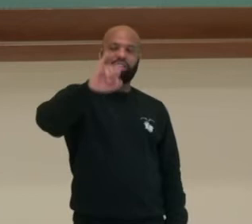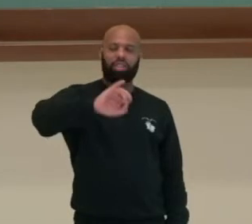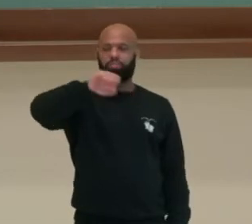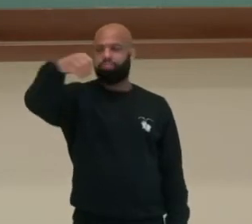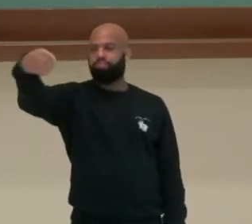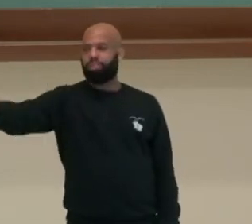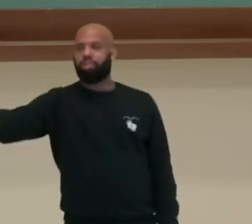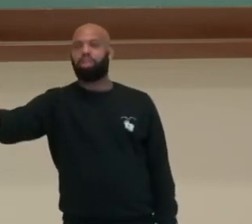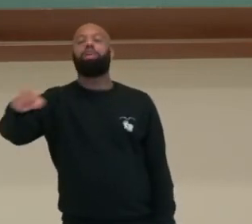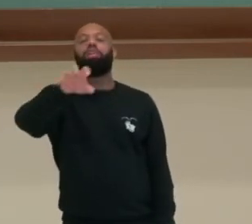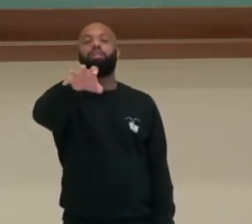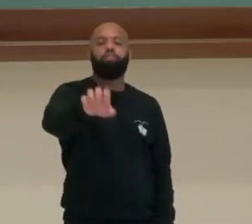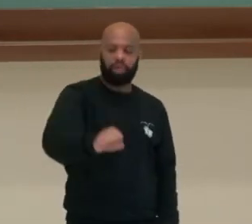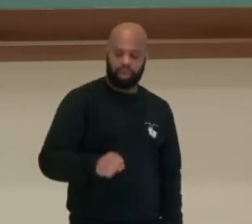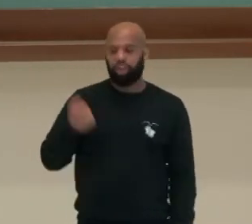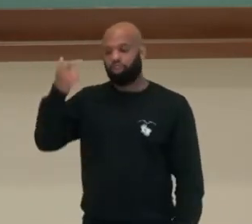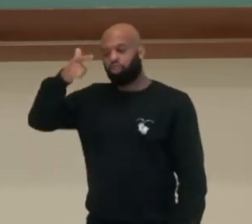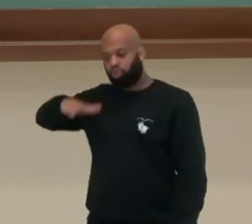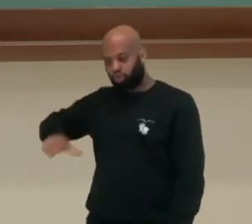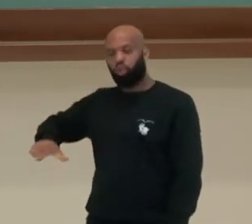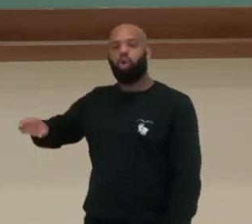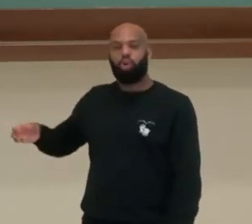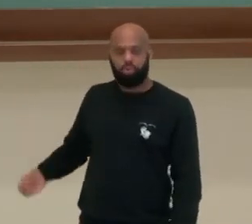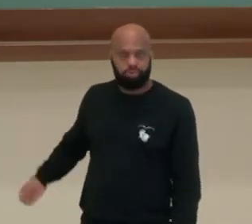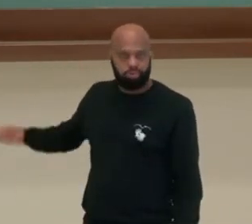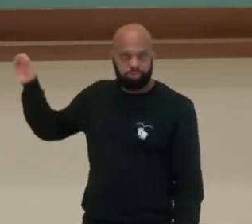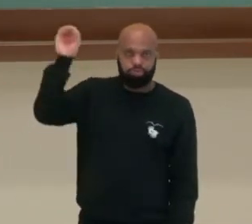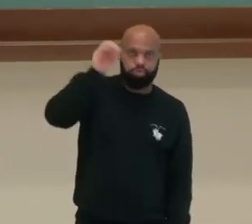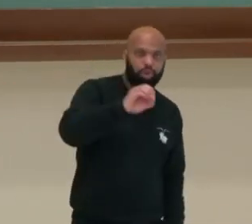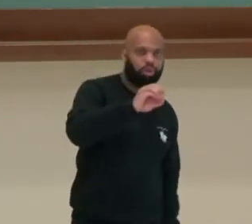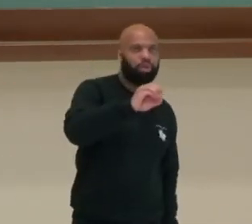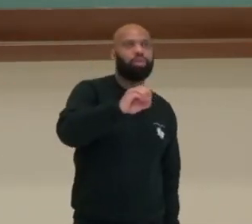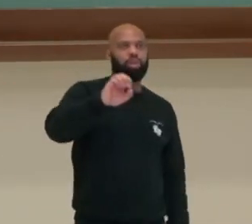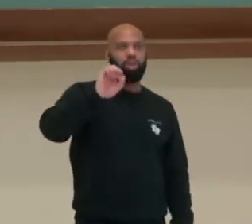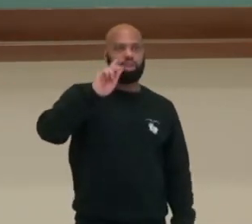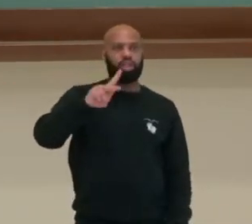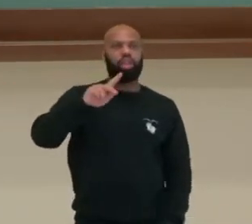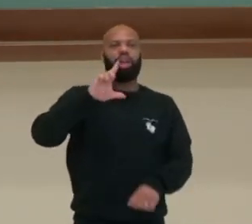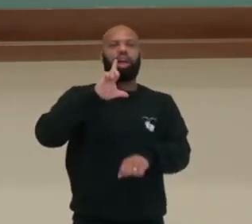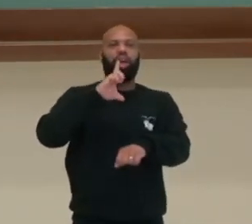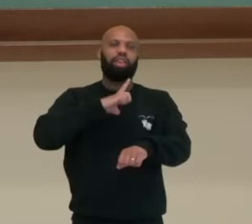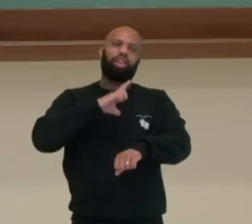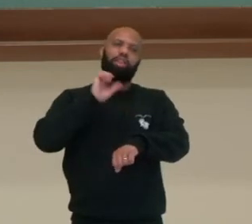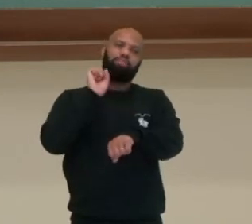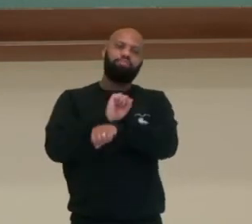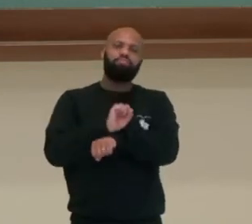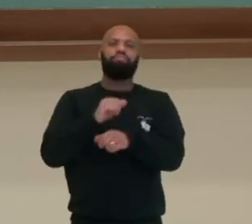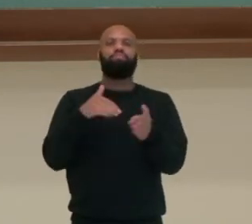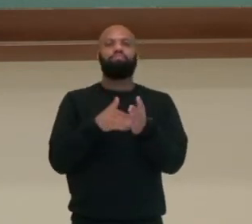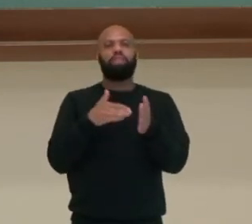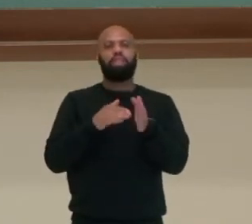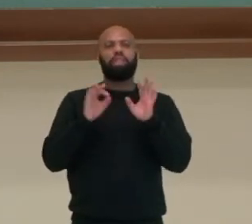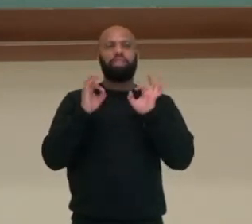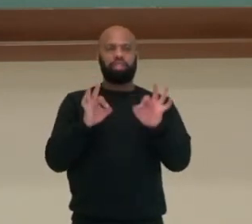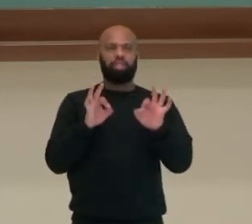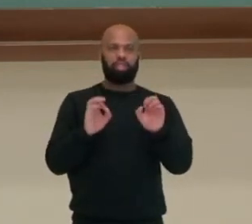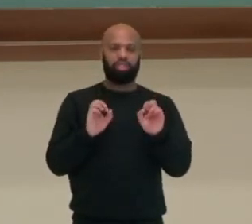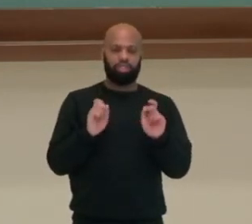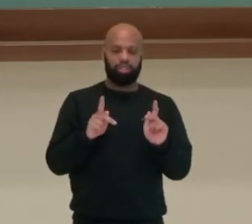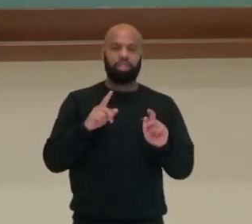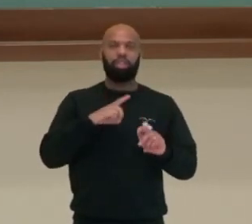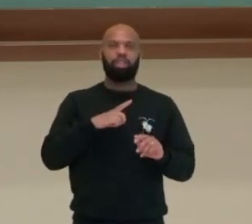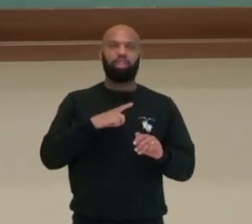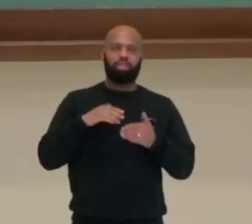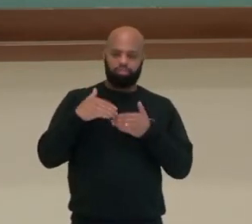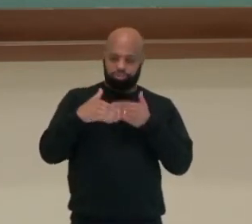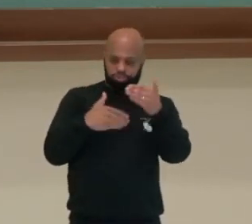ele volta e é lançado novamente por um outro jogador, até que ele pare dentro dessa área demarcada. A partir do momento